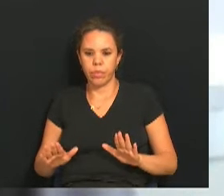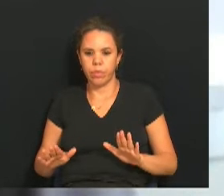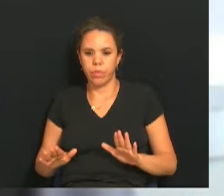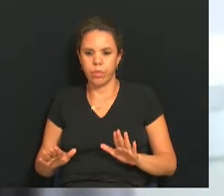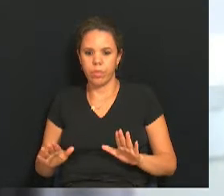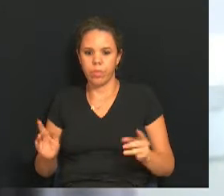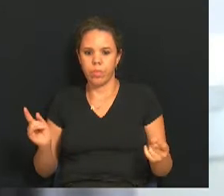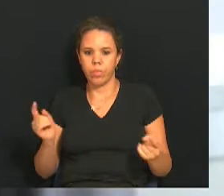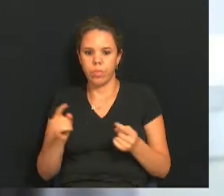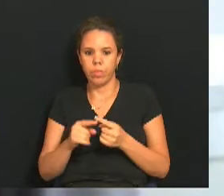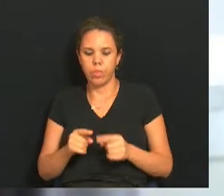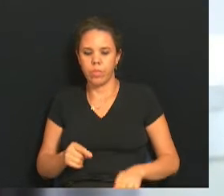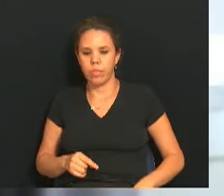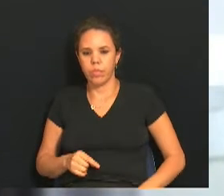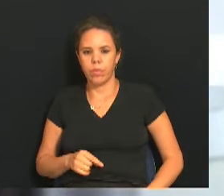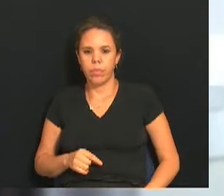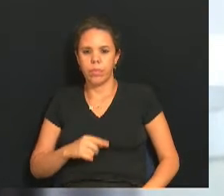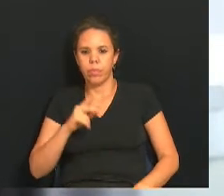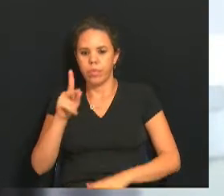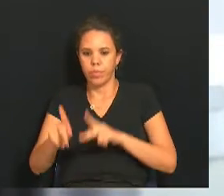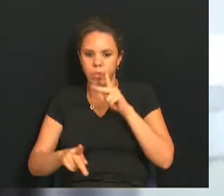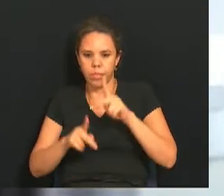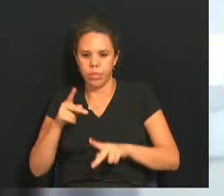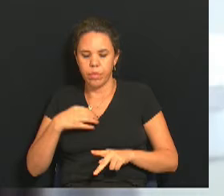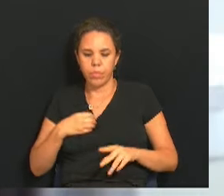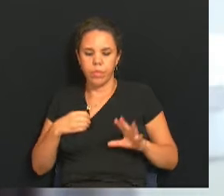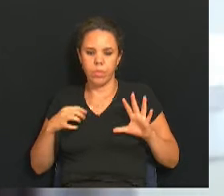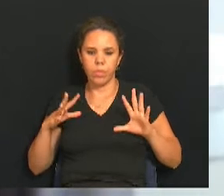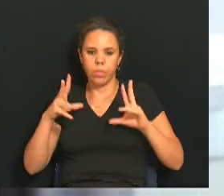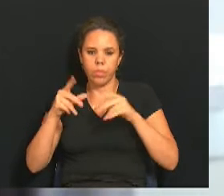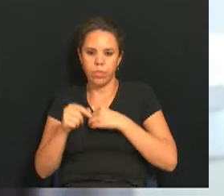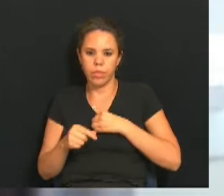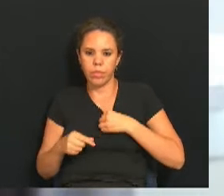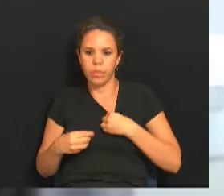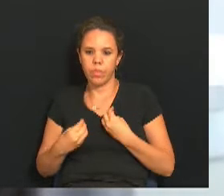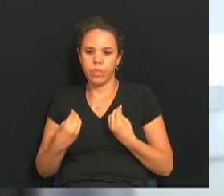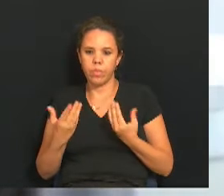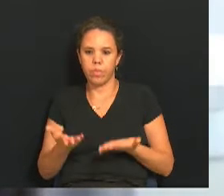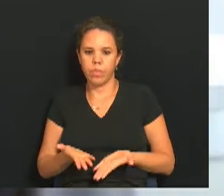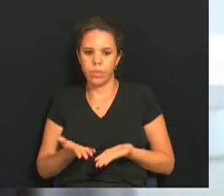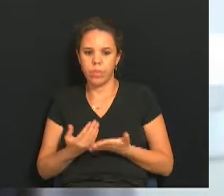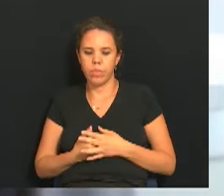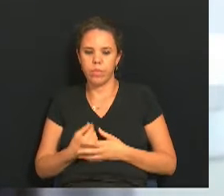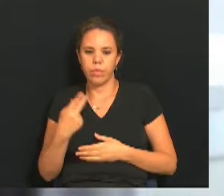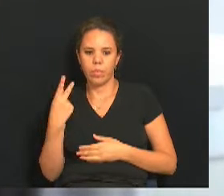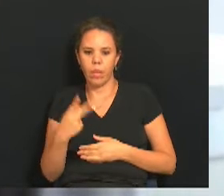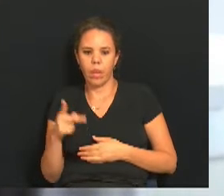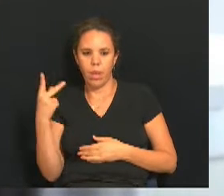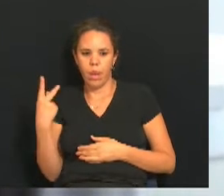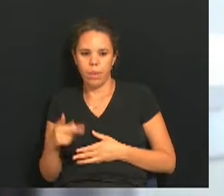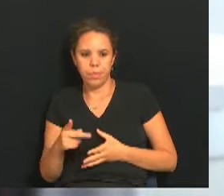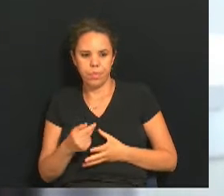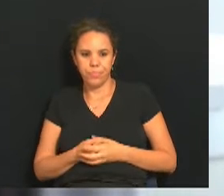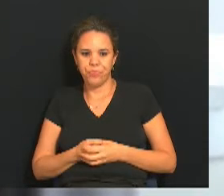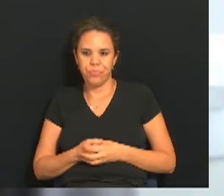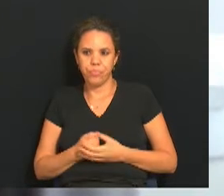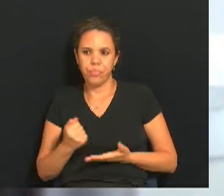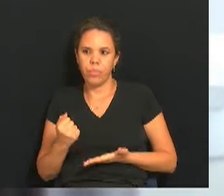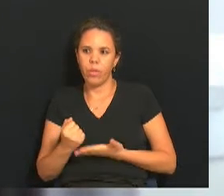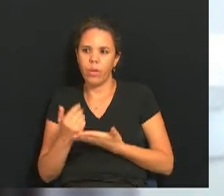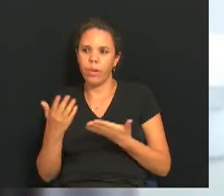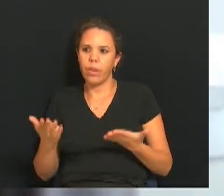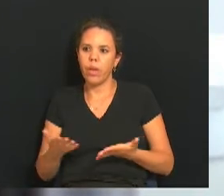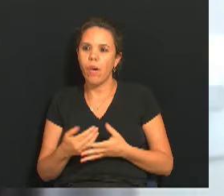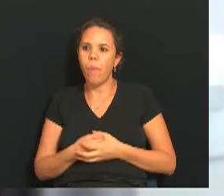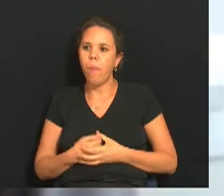direto para que as pessoas todas pudessem enviar as suas contribuições,